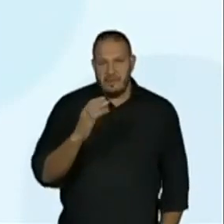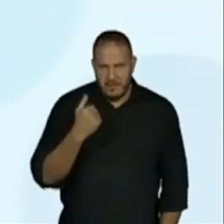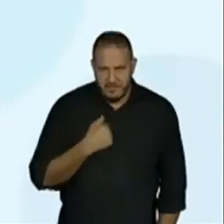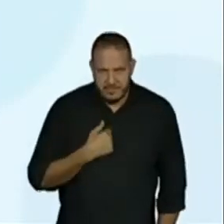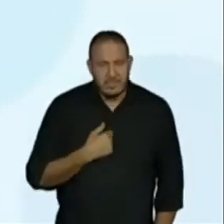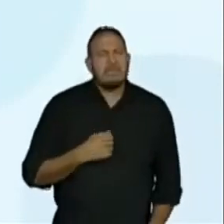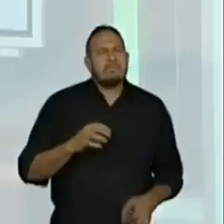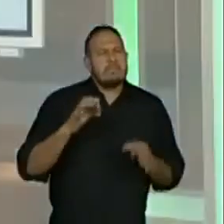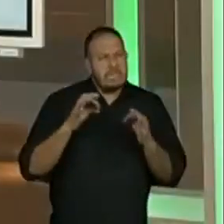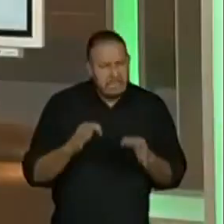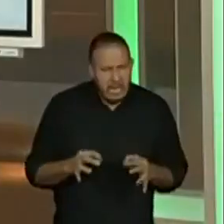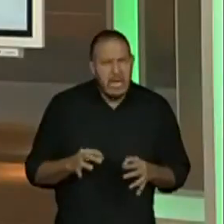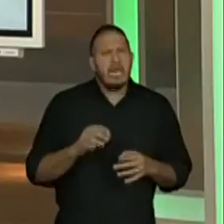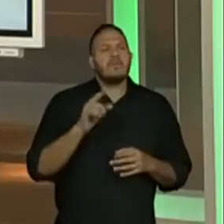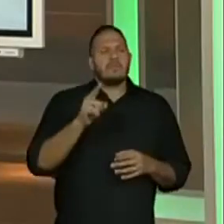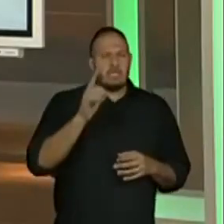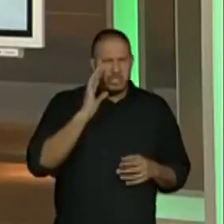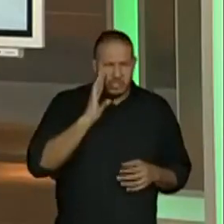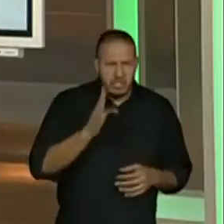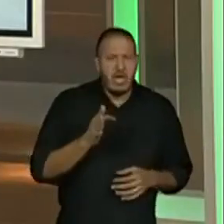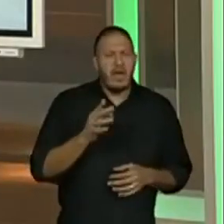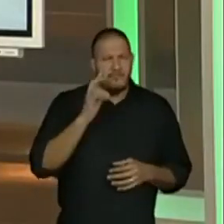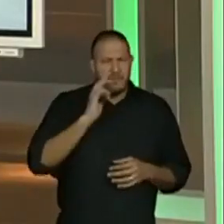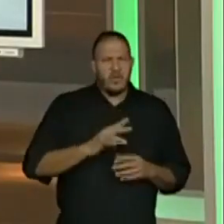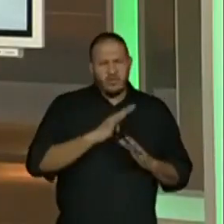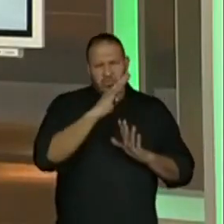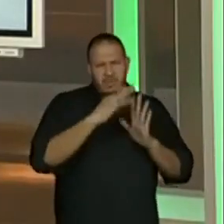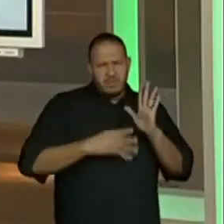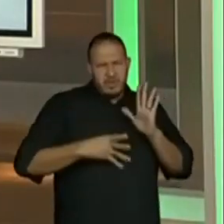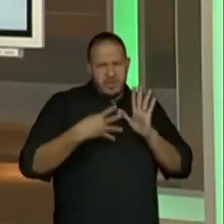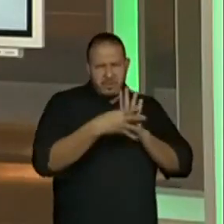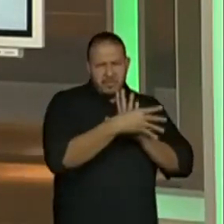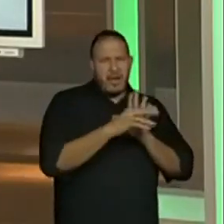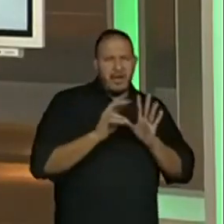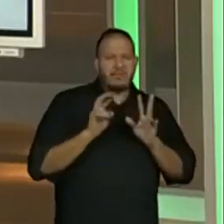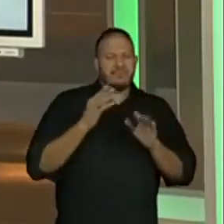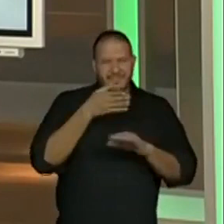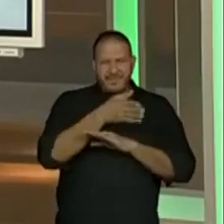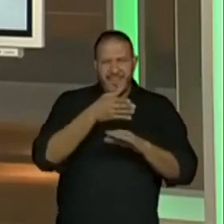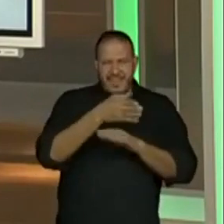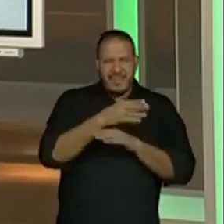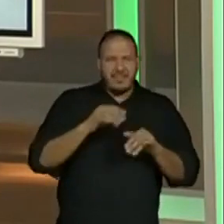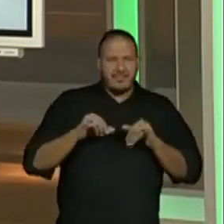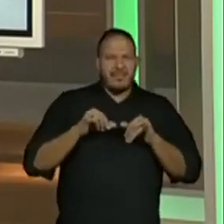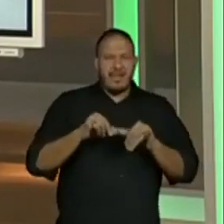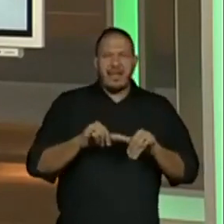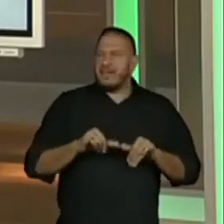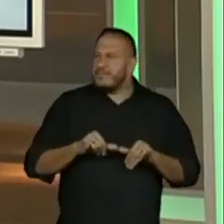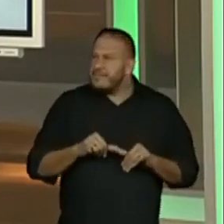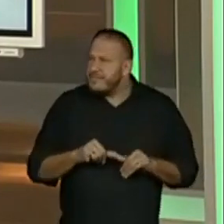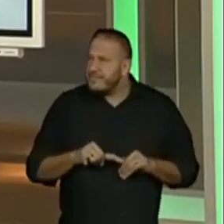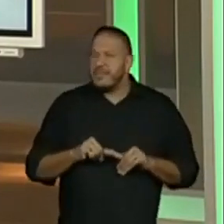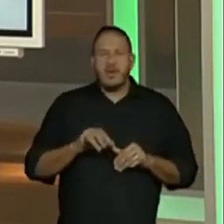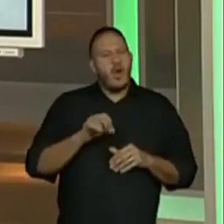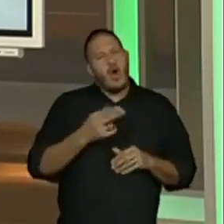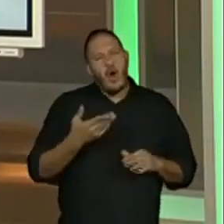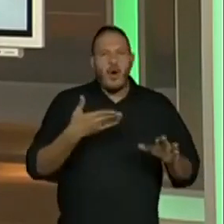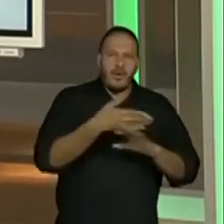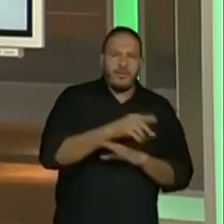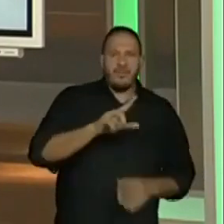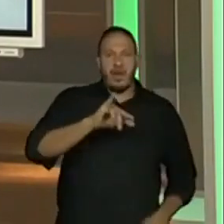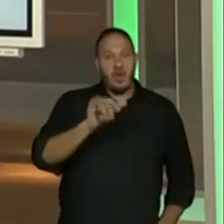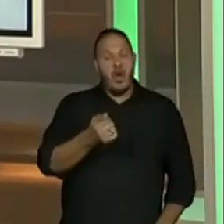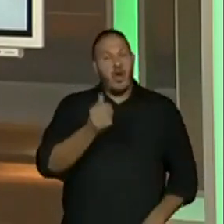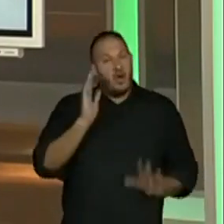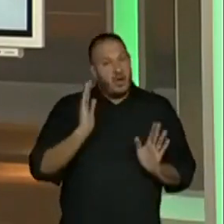certeza, você já viu uma tabela de preços como essas. Ao frequentar um supermercado, não é? Ou a uma loja, você